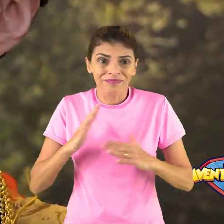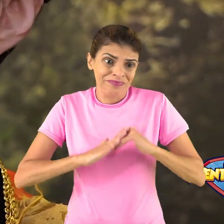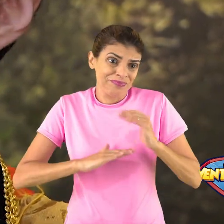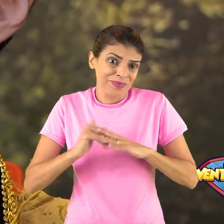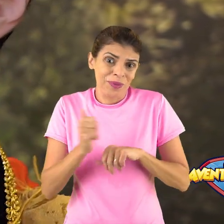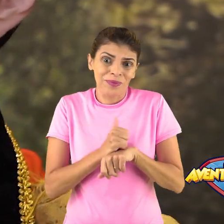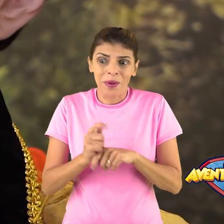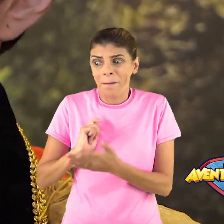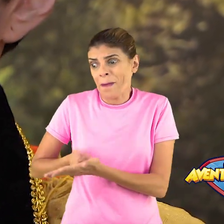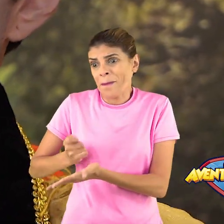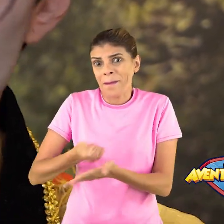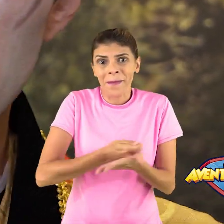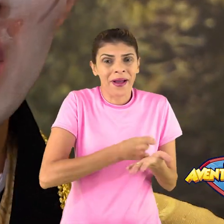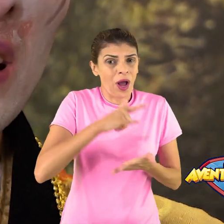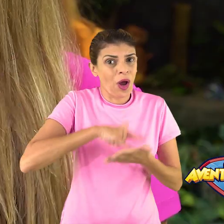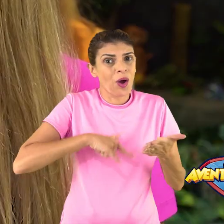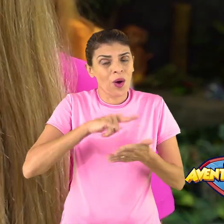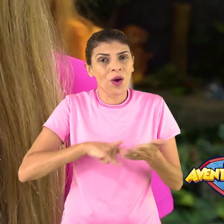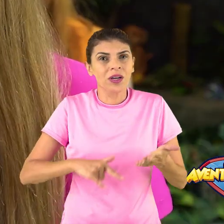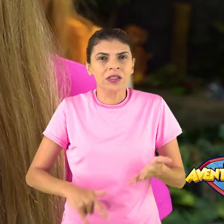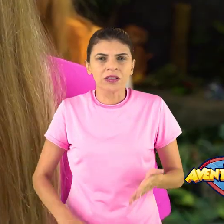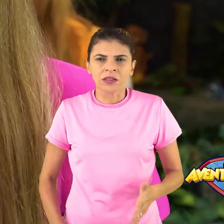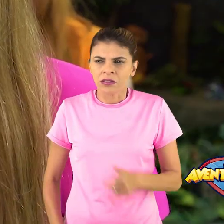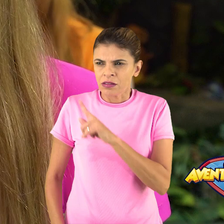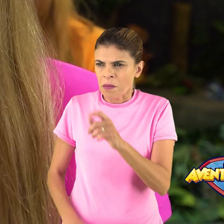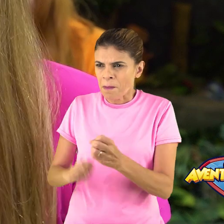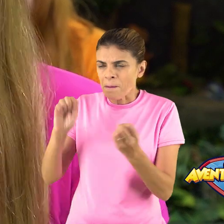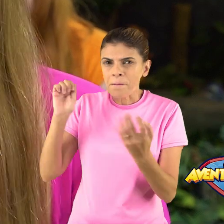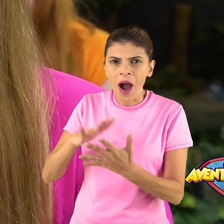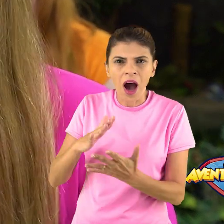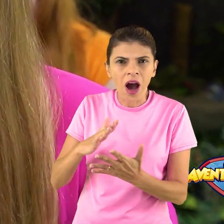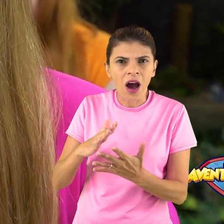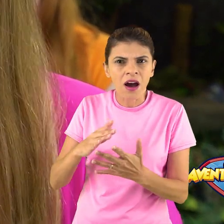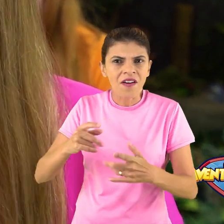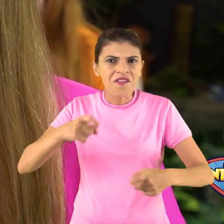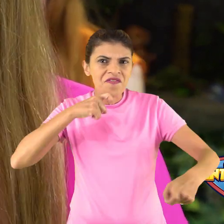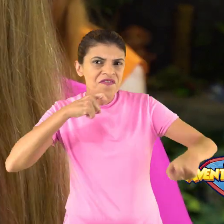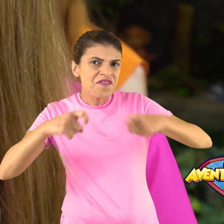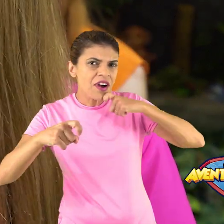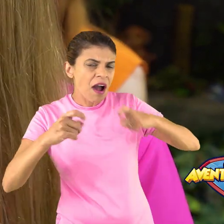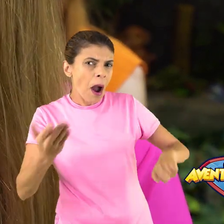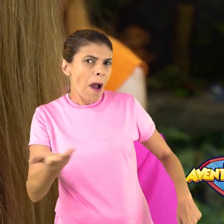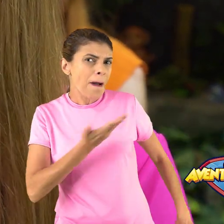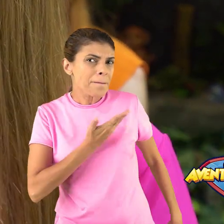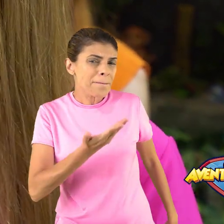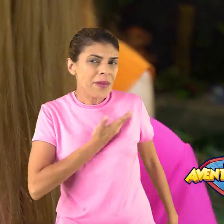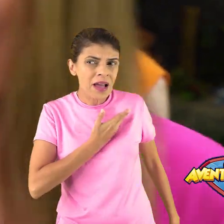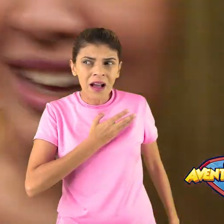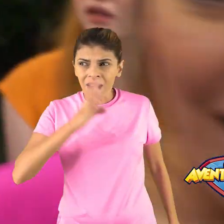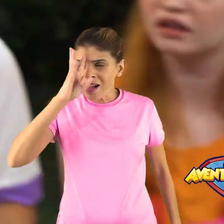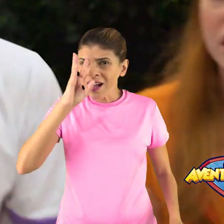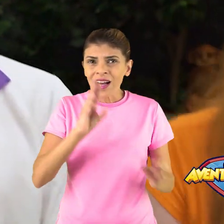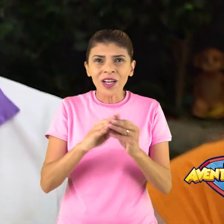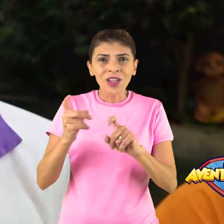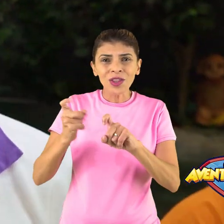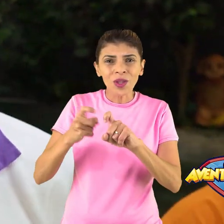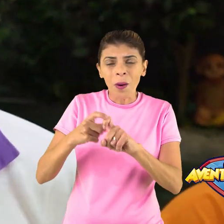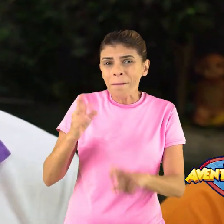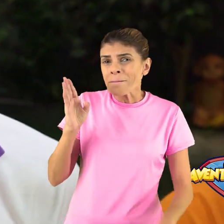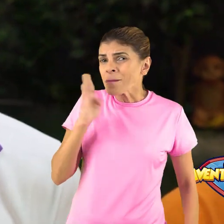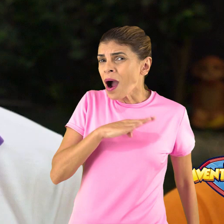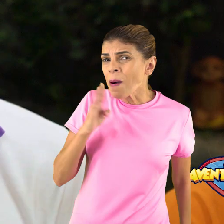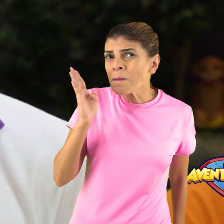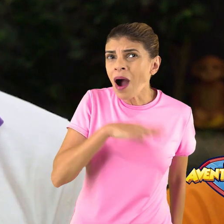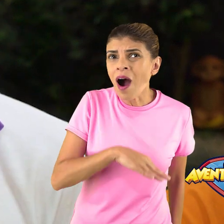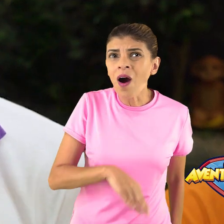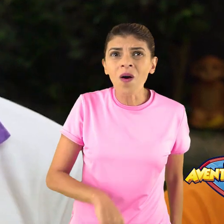Muita conta pra pagar! Se o mágico comilão é o vampiro, o mágico amigão só pode ser o doutor